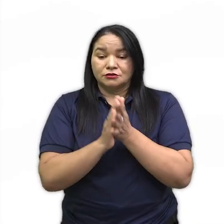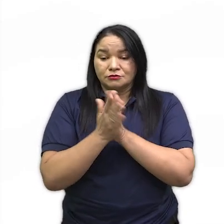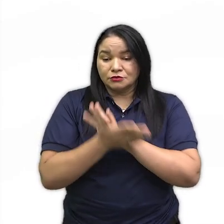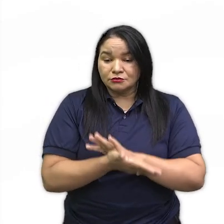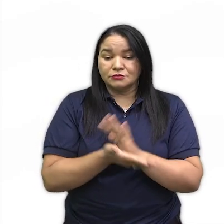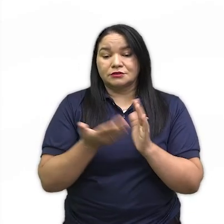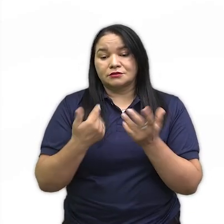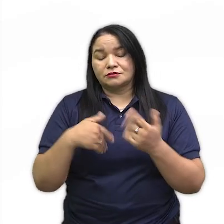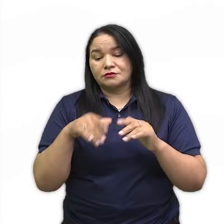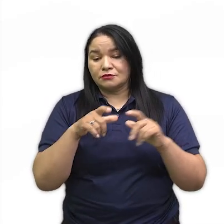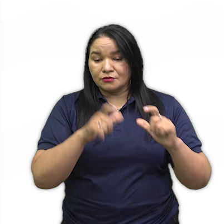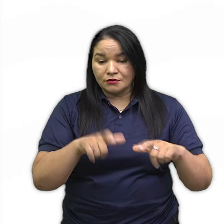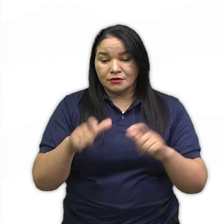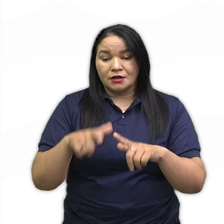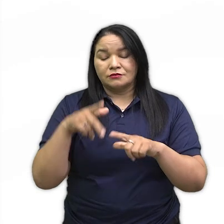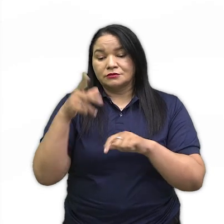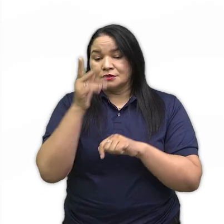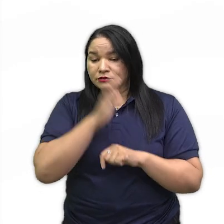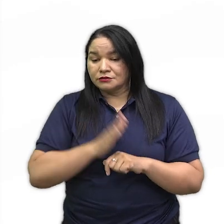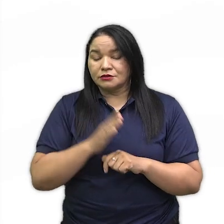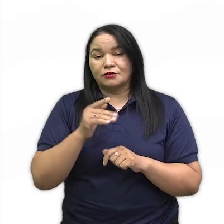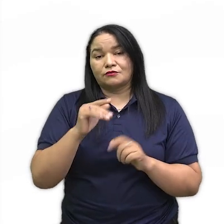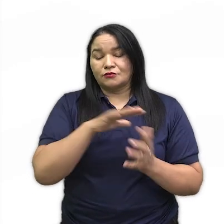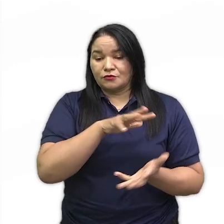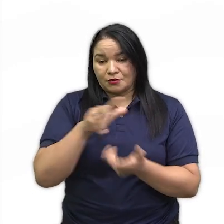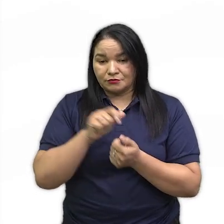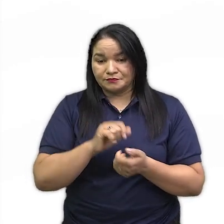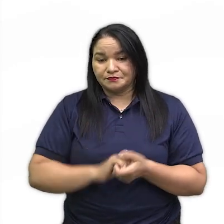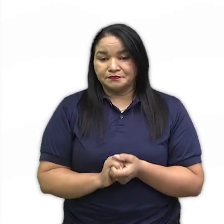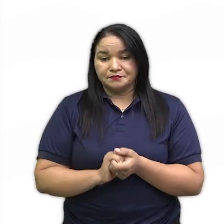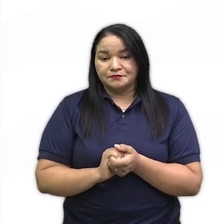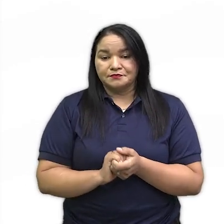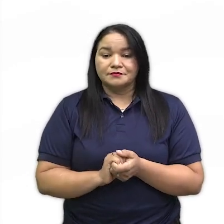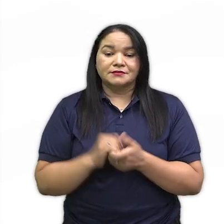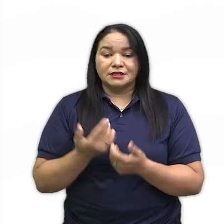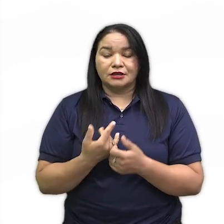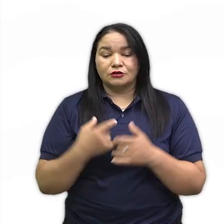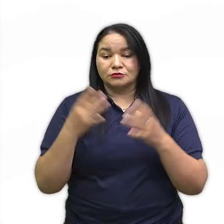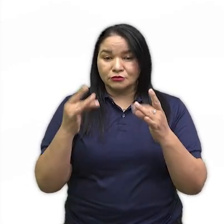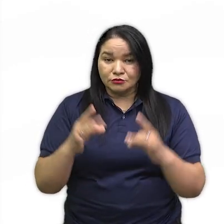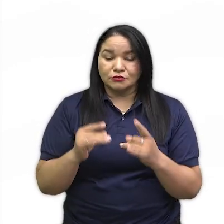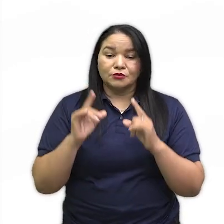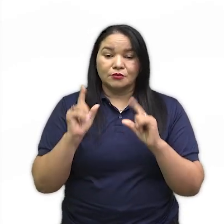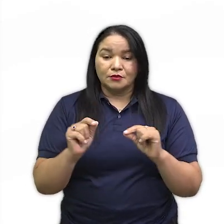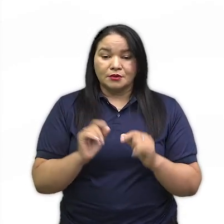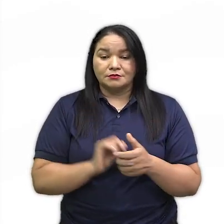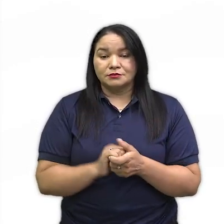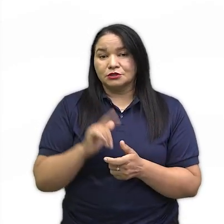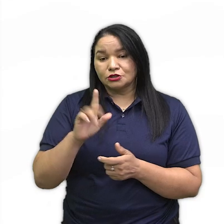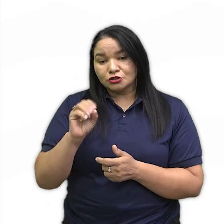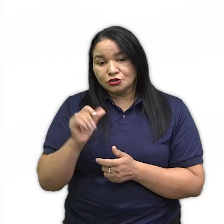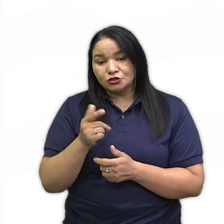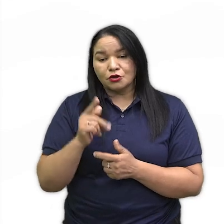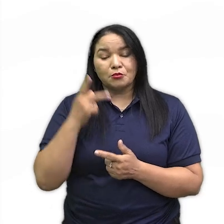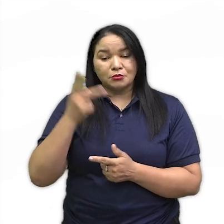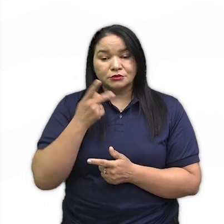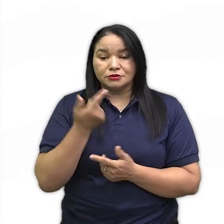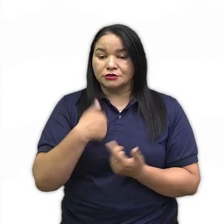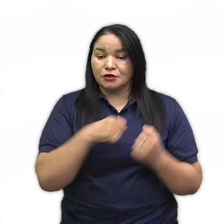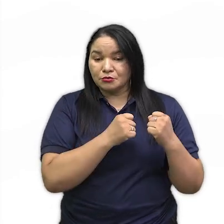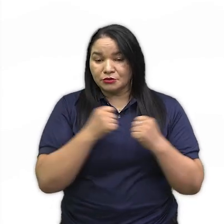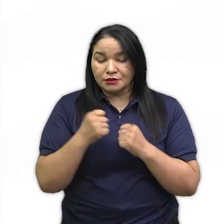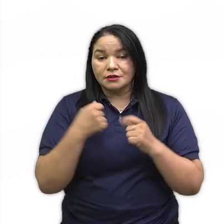e intolerância no âmbito local, nacional e global. Detalhamento desse objeto de conhecimento, geopolítica e